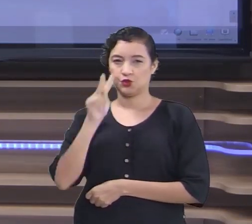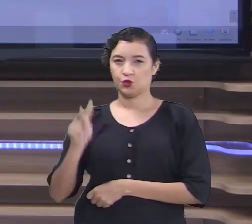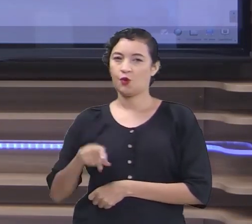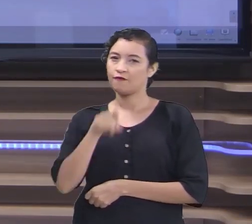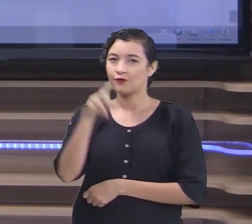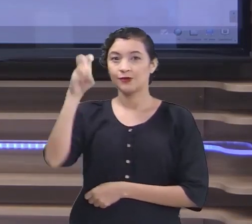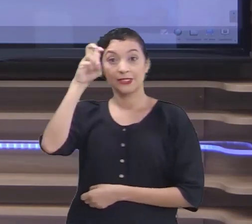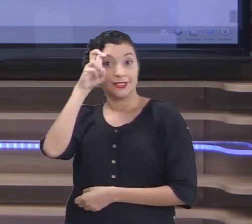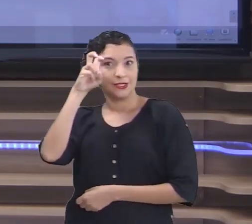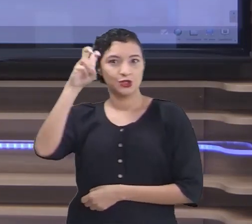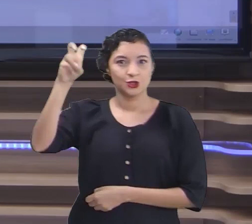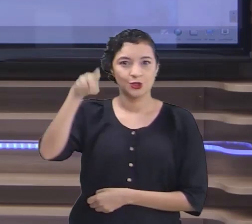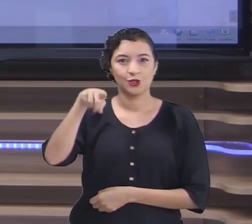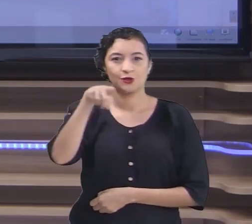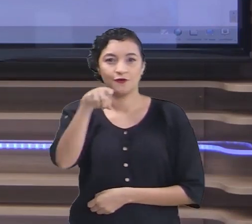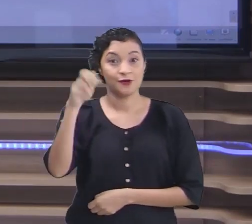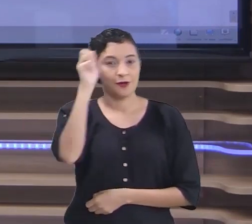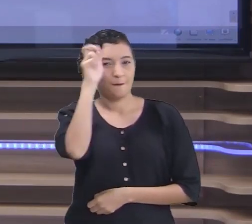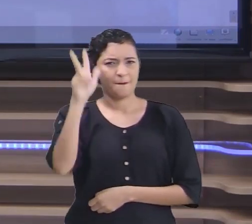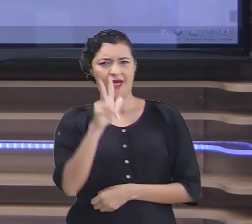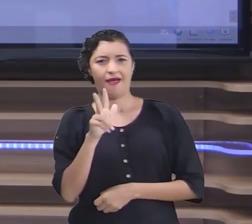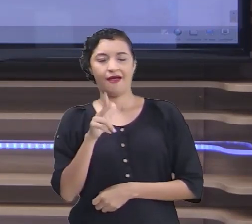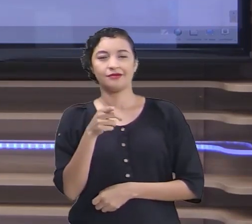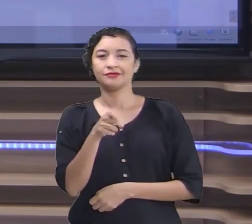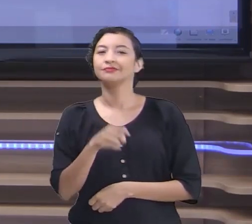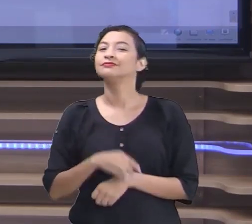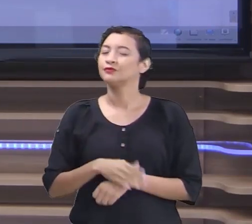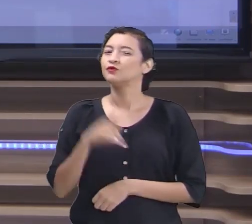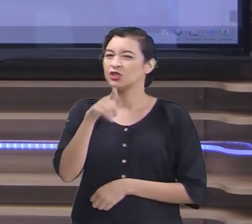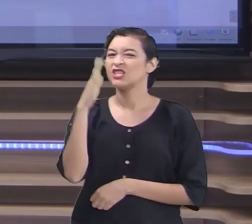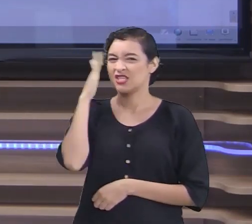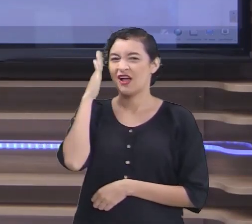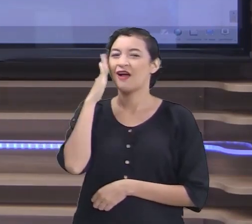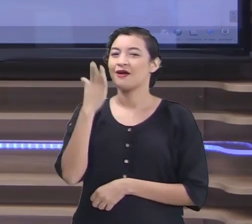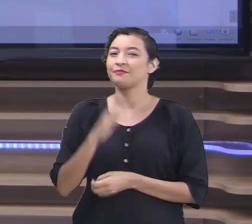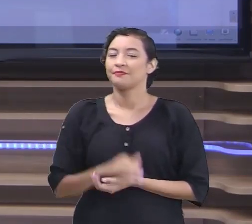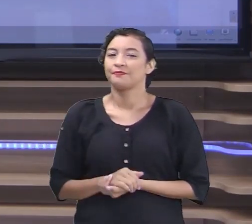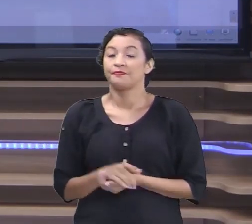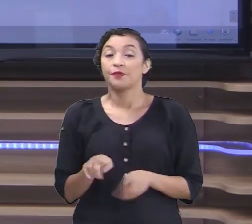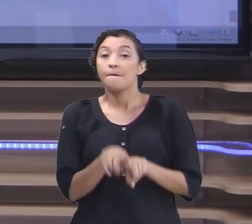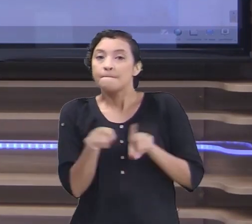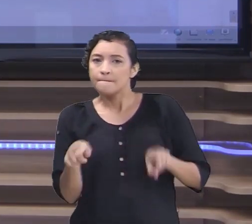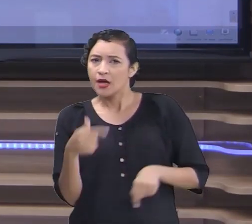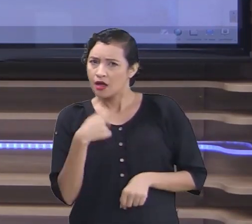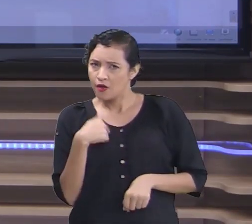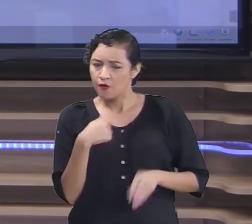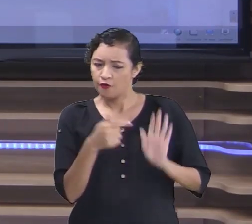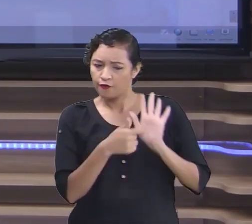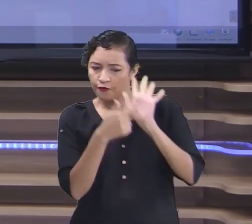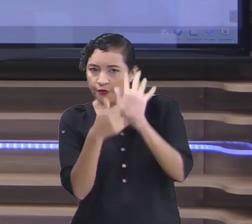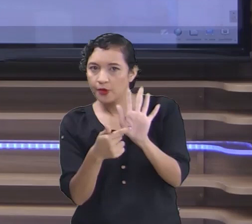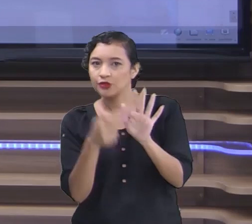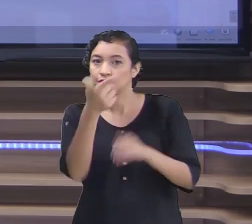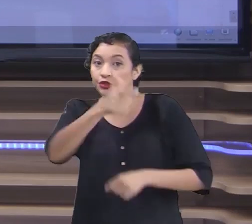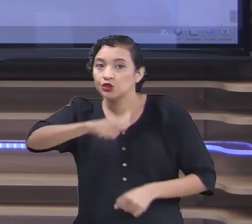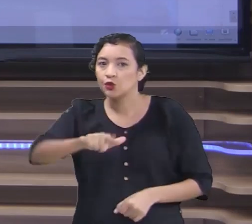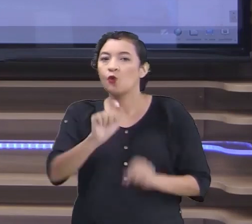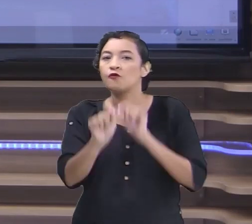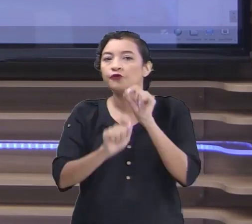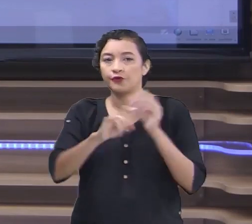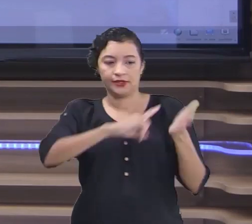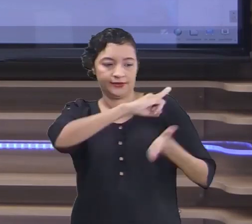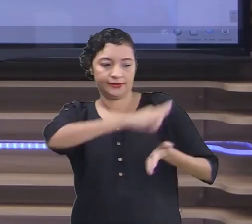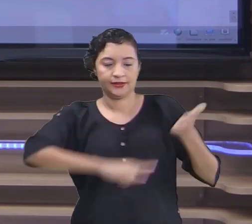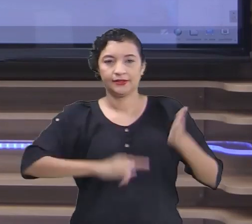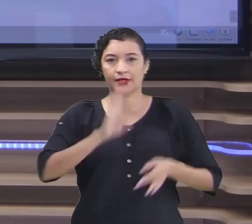você é aluno esperto, pega a informação no ar, então você já sabia disso, mas eu vou só enfatizar mais uma vez. Tratado de